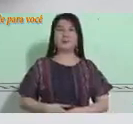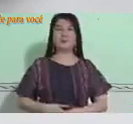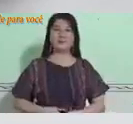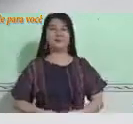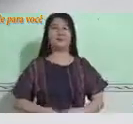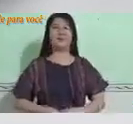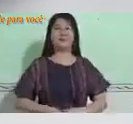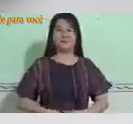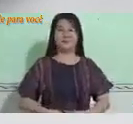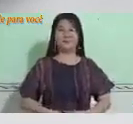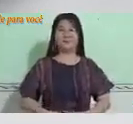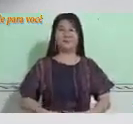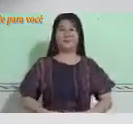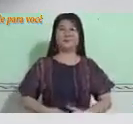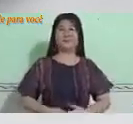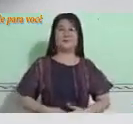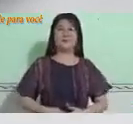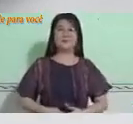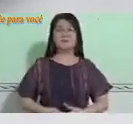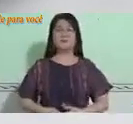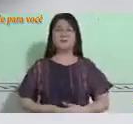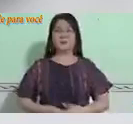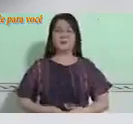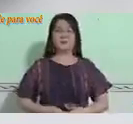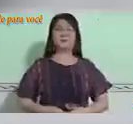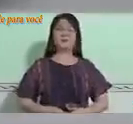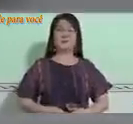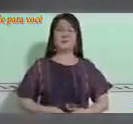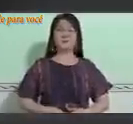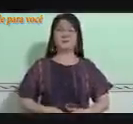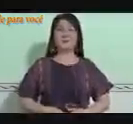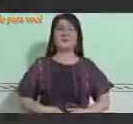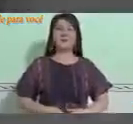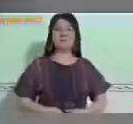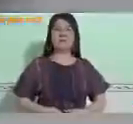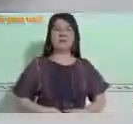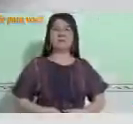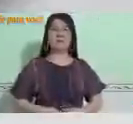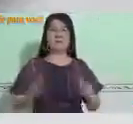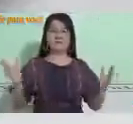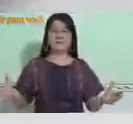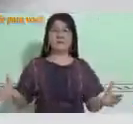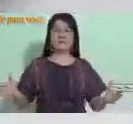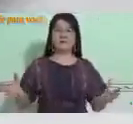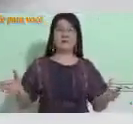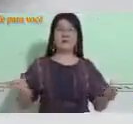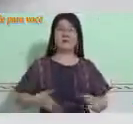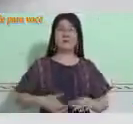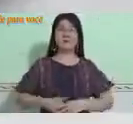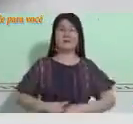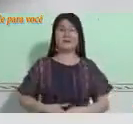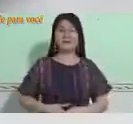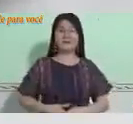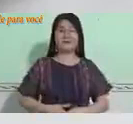Entenda melhor como é feito o tratamento da asma e como controlar os sintomas. A prática regular de exercícios físicos